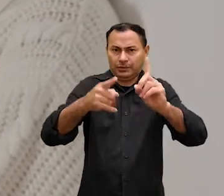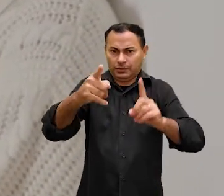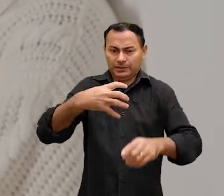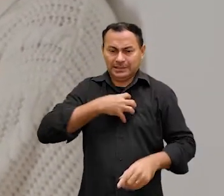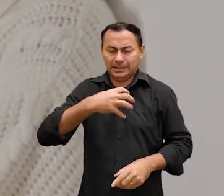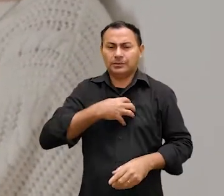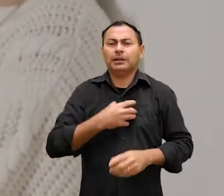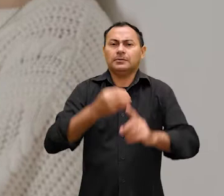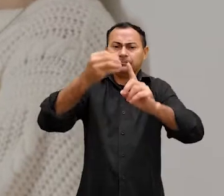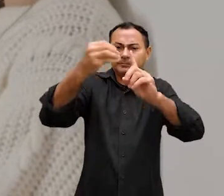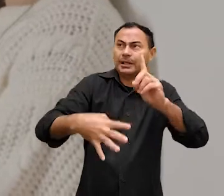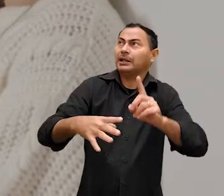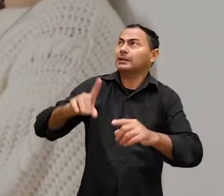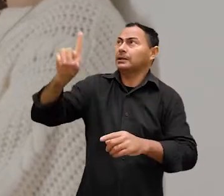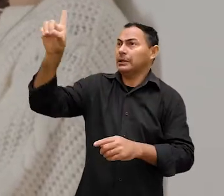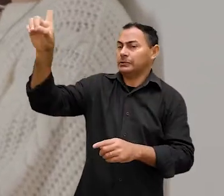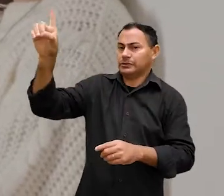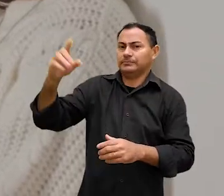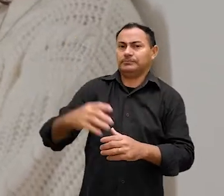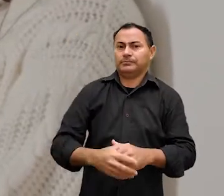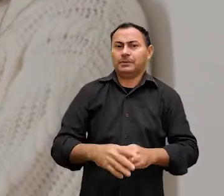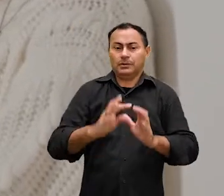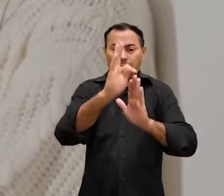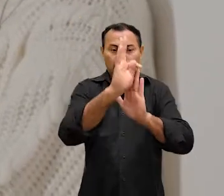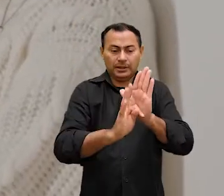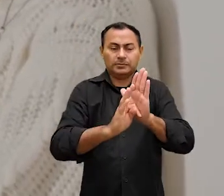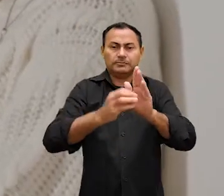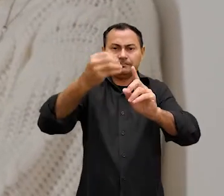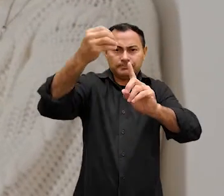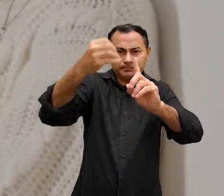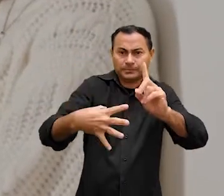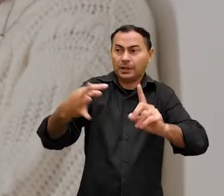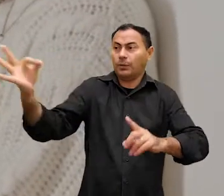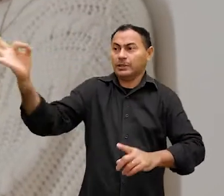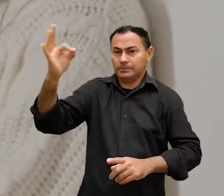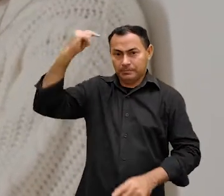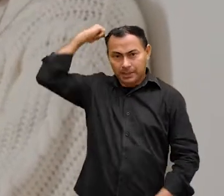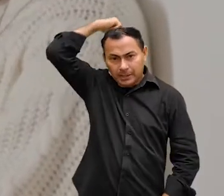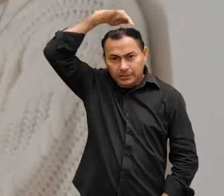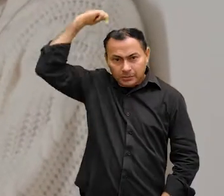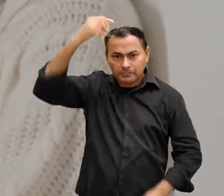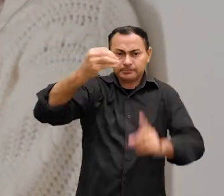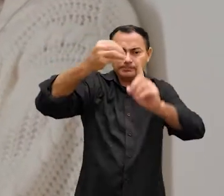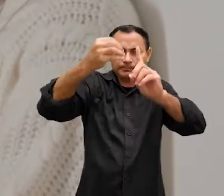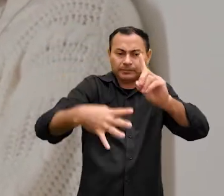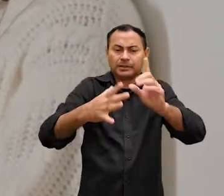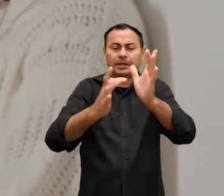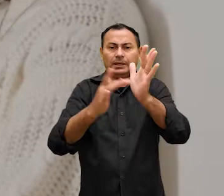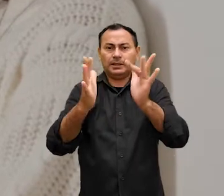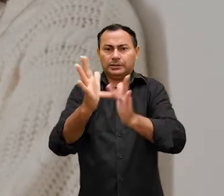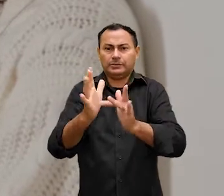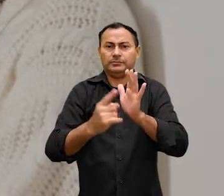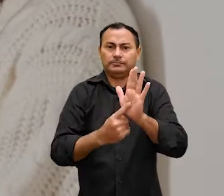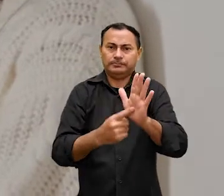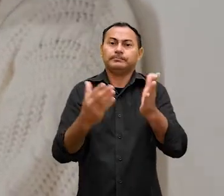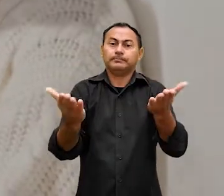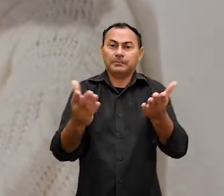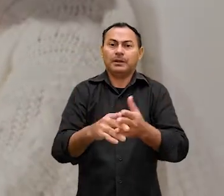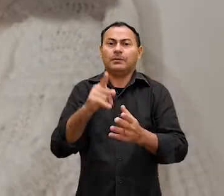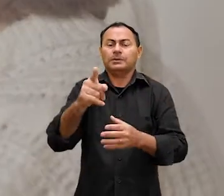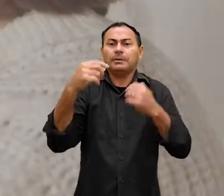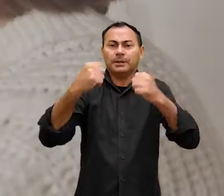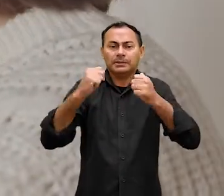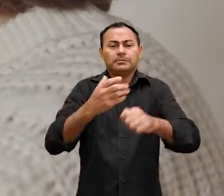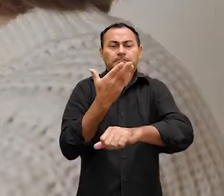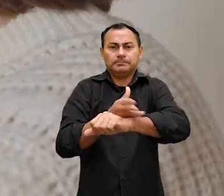ela descreve Deus. O texto está descrevendo o Espírito Santo, que está descrevendo Cristo. E é aí que você